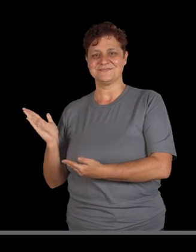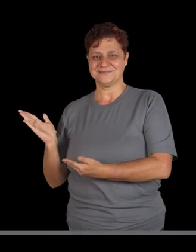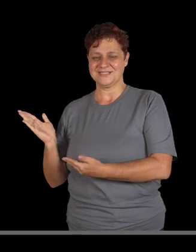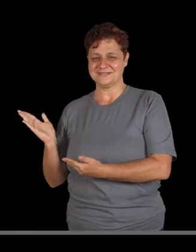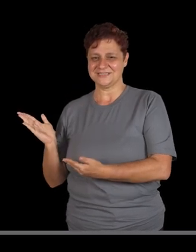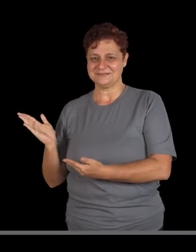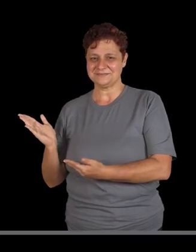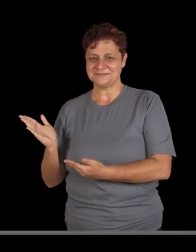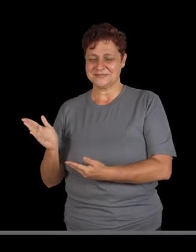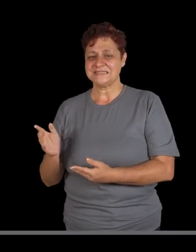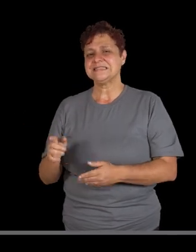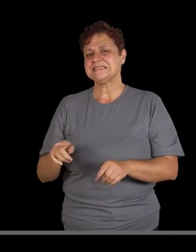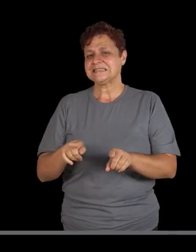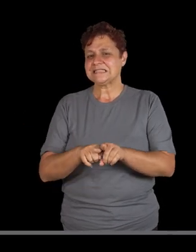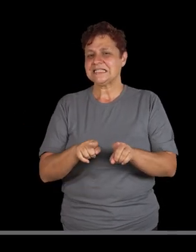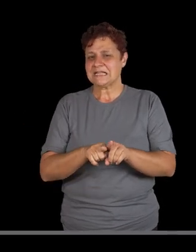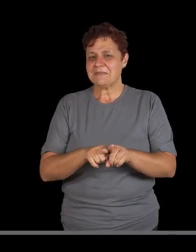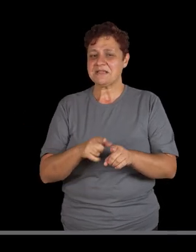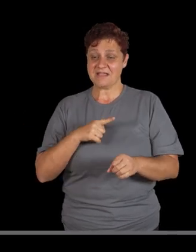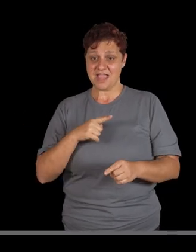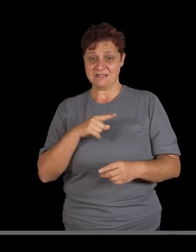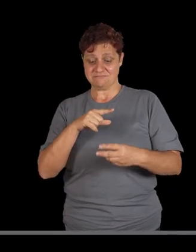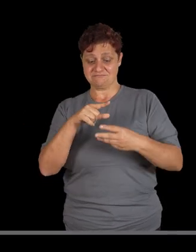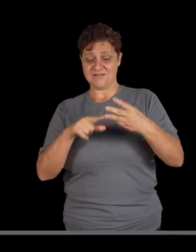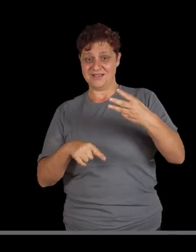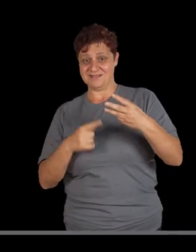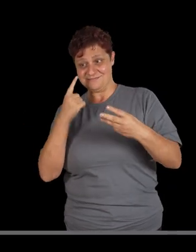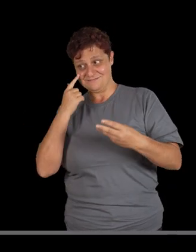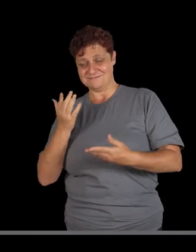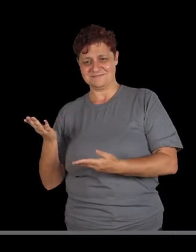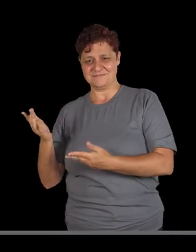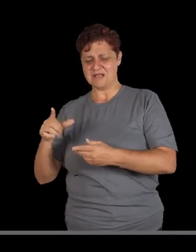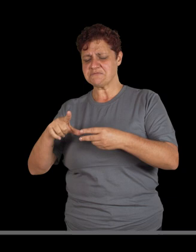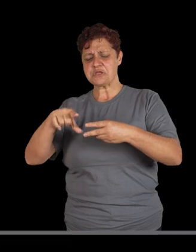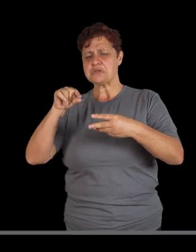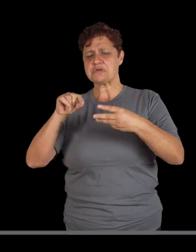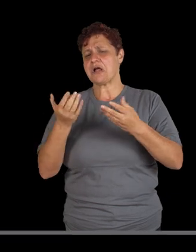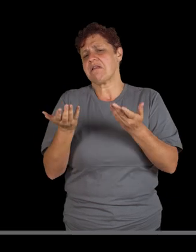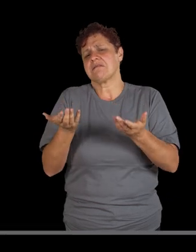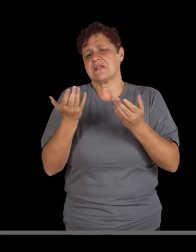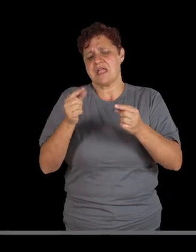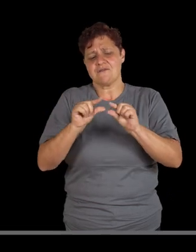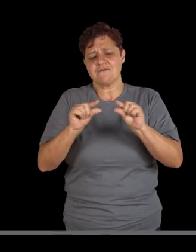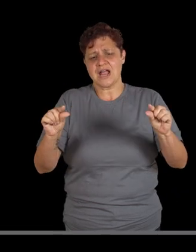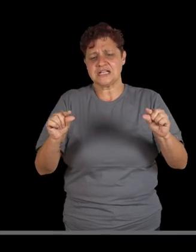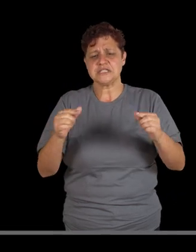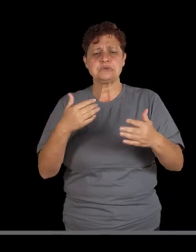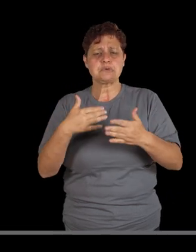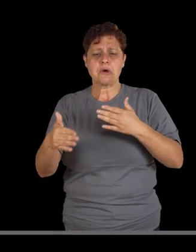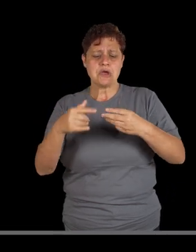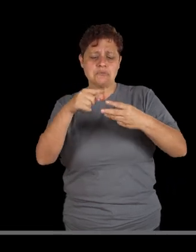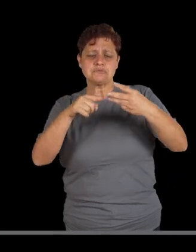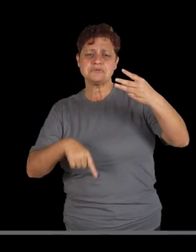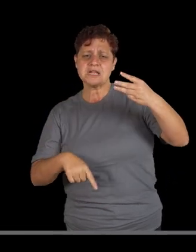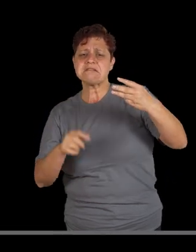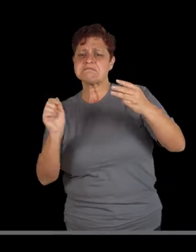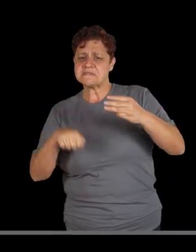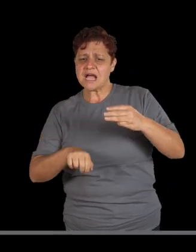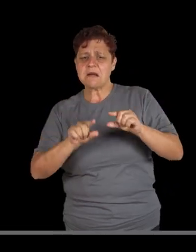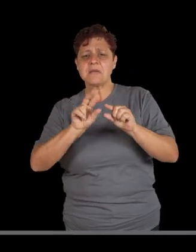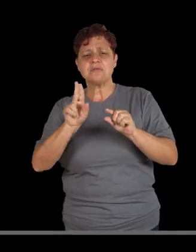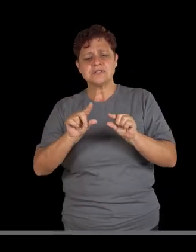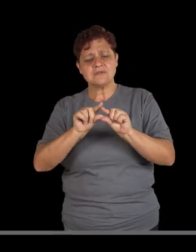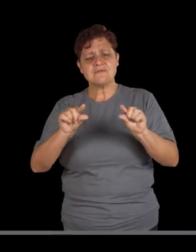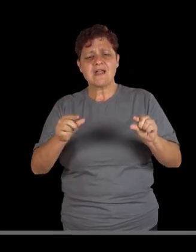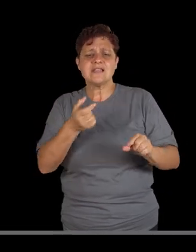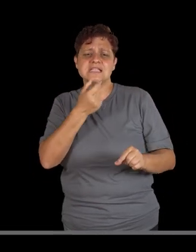que também pode ser usado com o even though e o though, tá? Todos esses exemplos que eu te der aqui, que serão